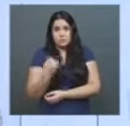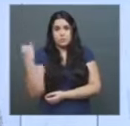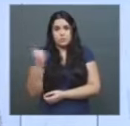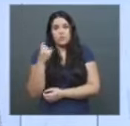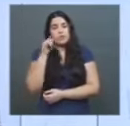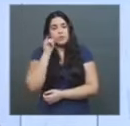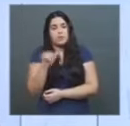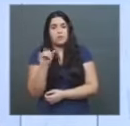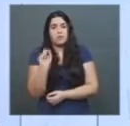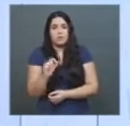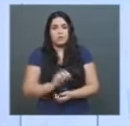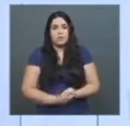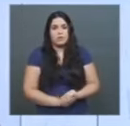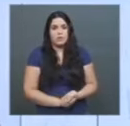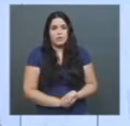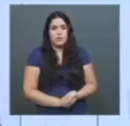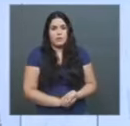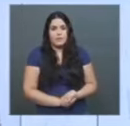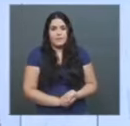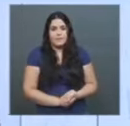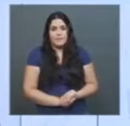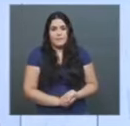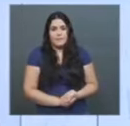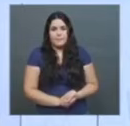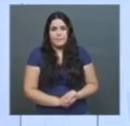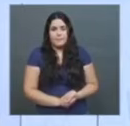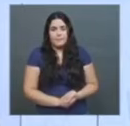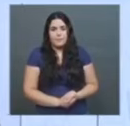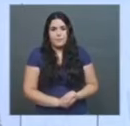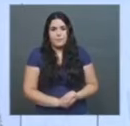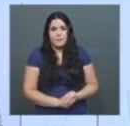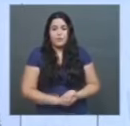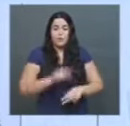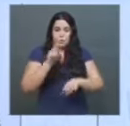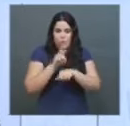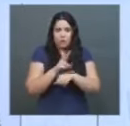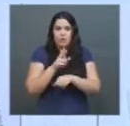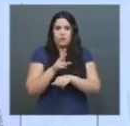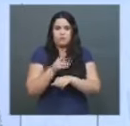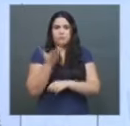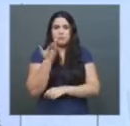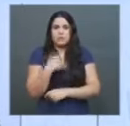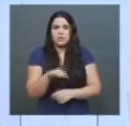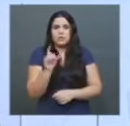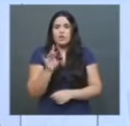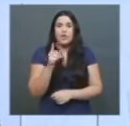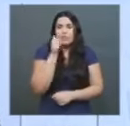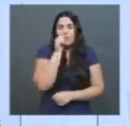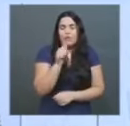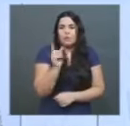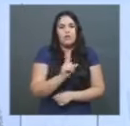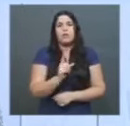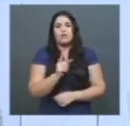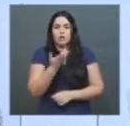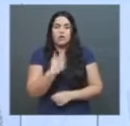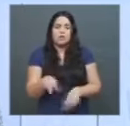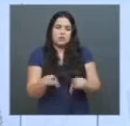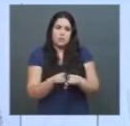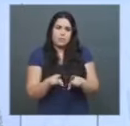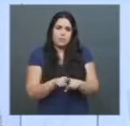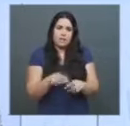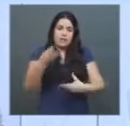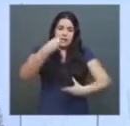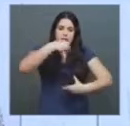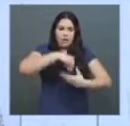prevenção, são iniciativas para cuidado da criança, né? Então, só o cuidado da mulher, mas o cuidado da criança